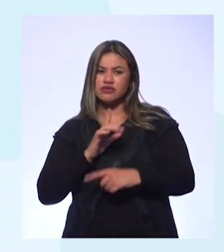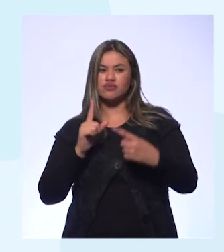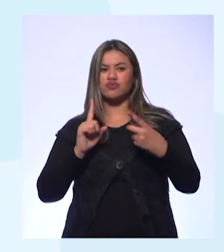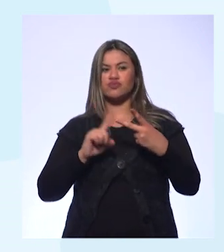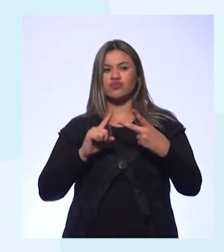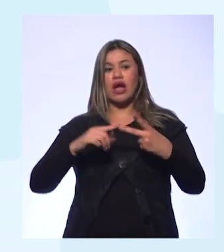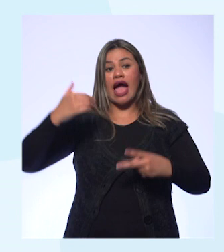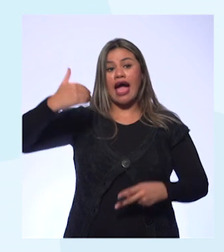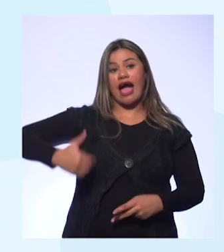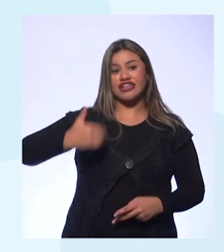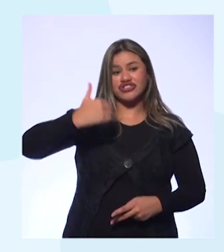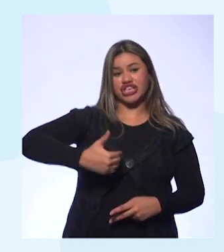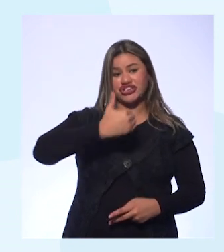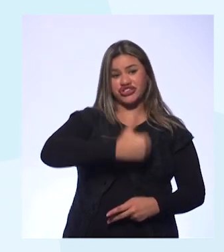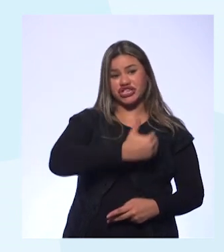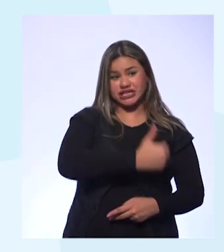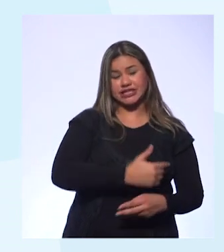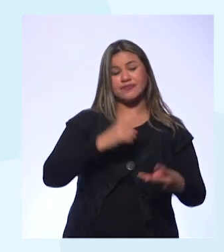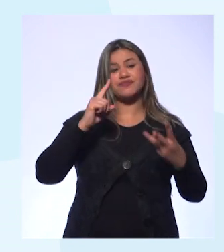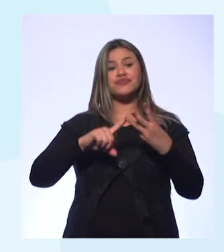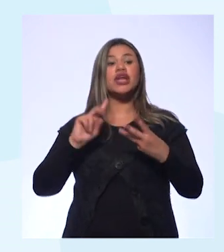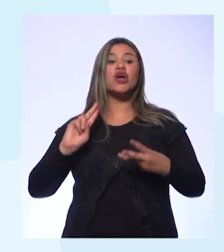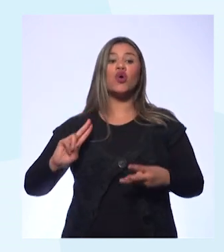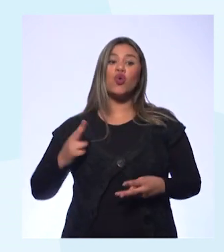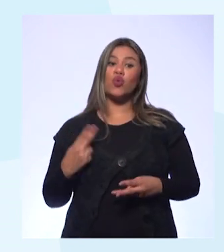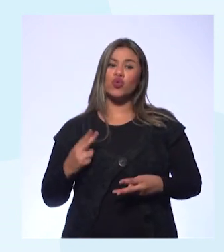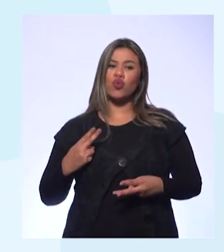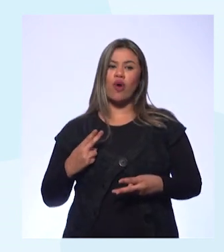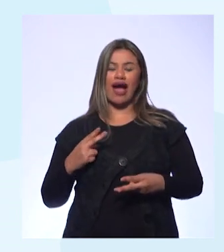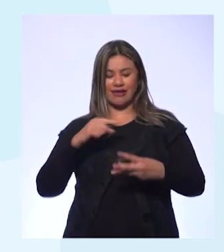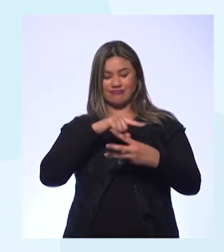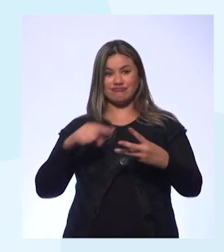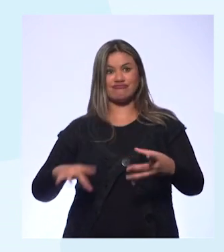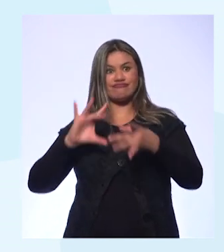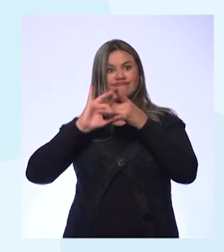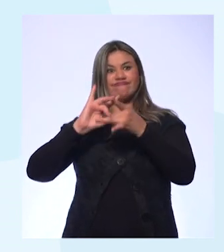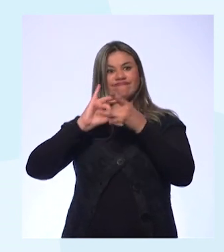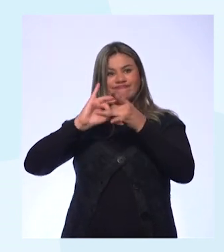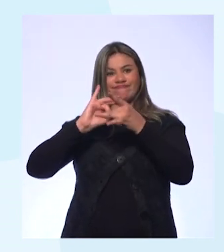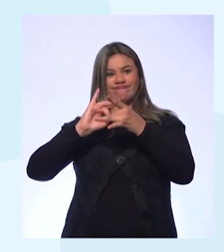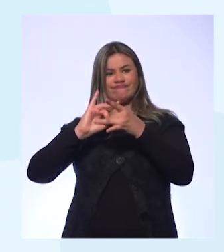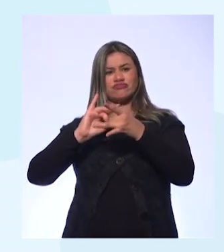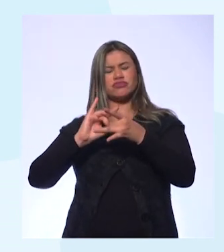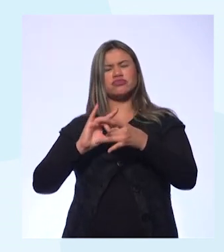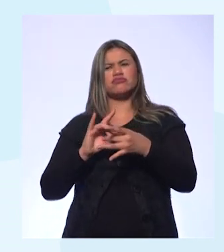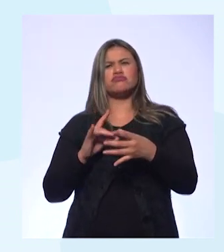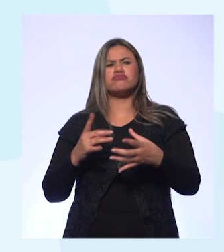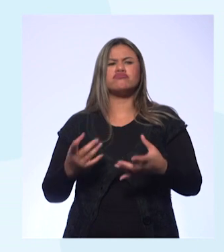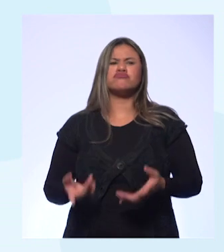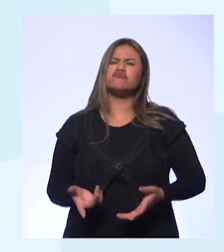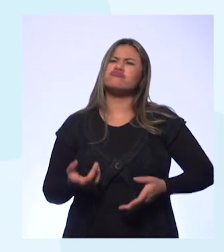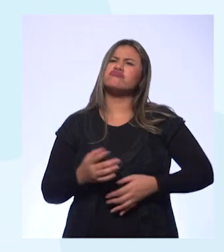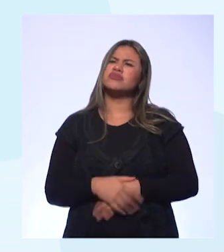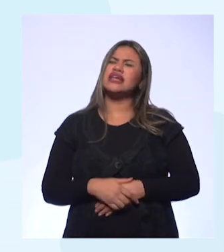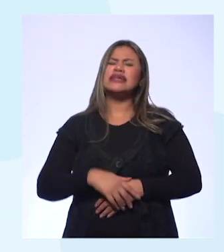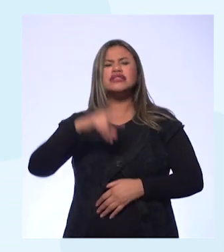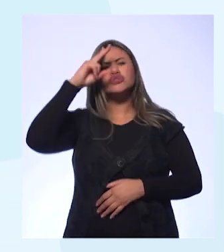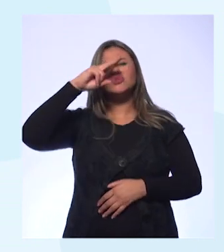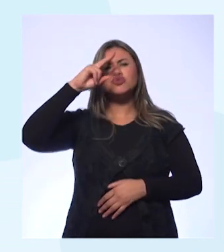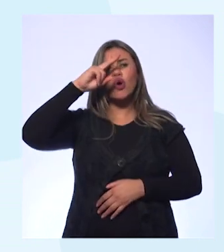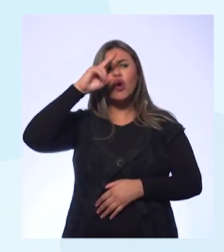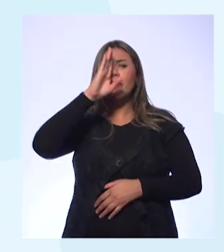e Uruguai formando a Tríplice Aliança Então quem são os protagonistas da nossa